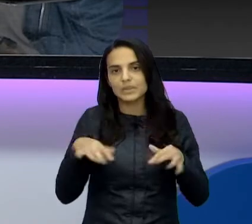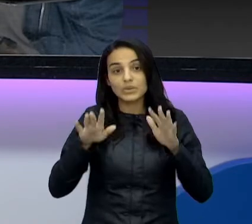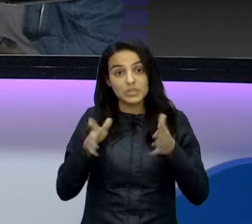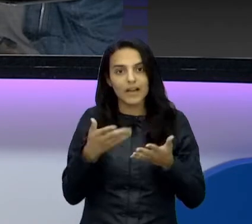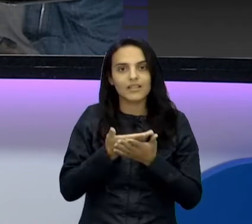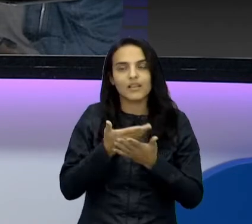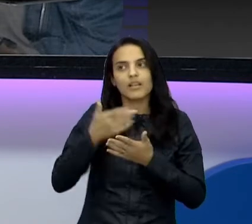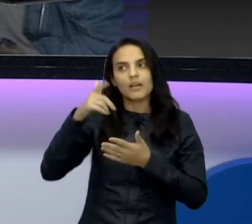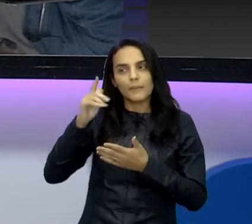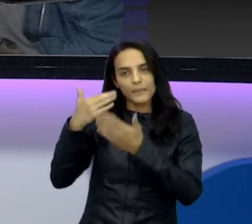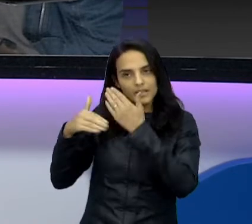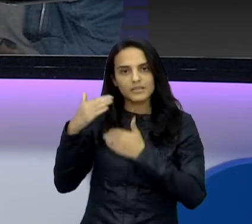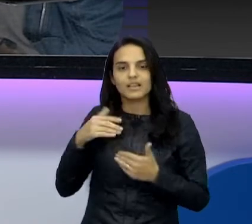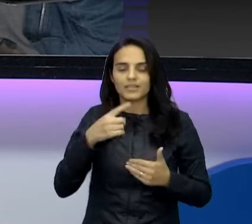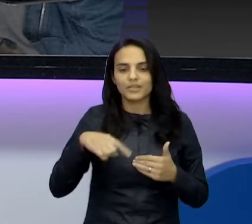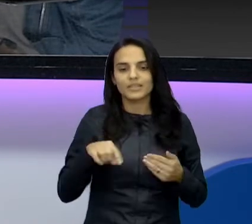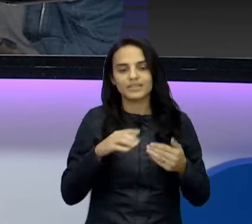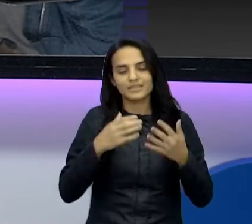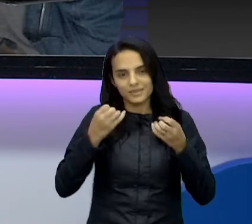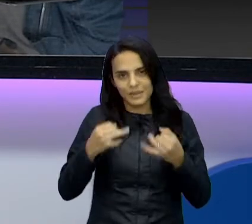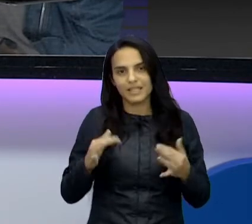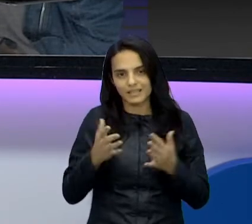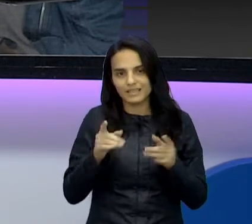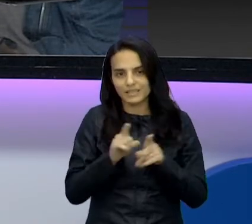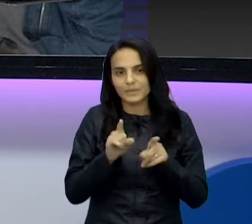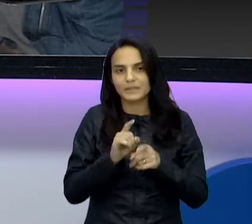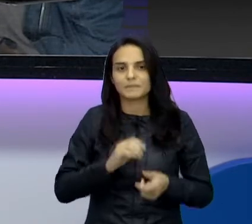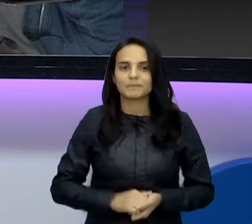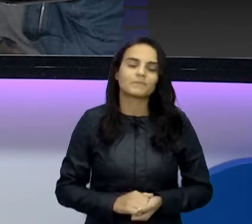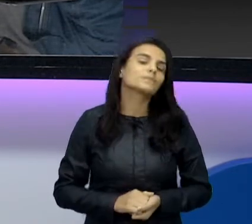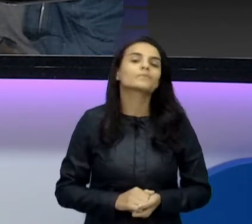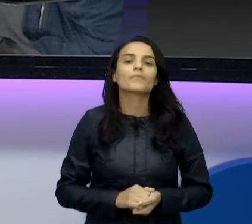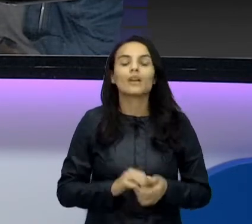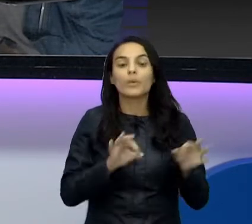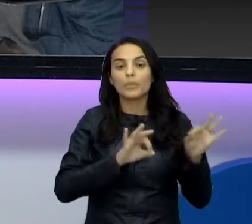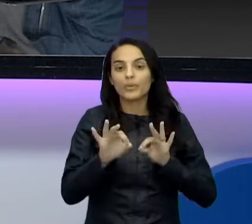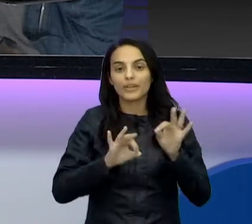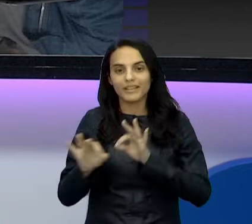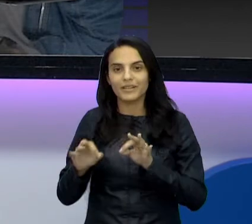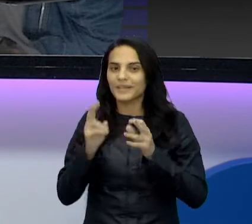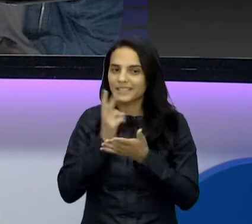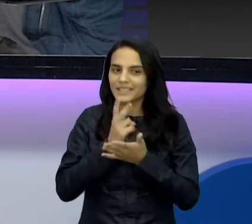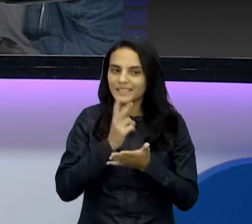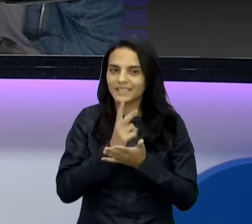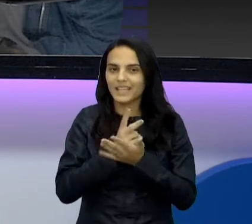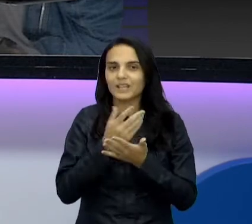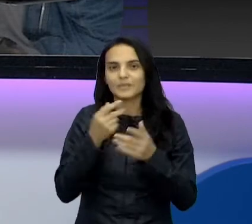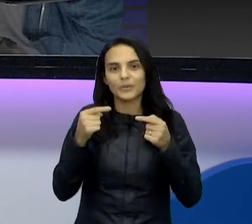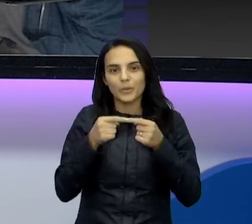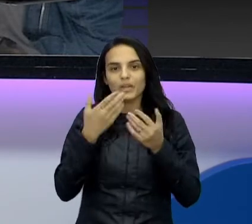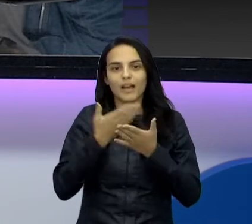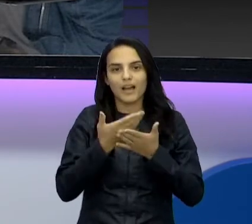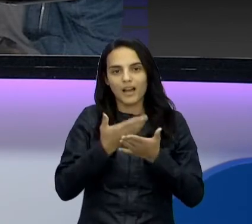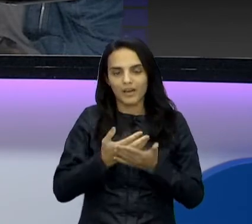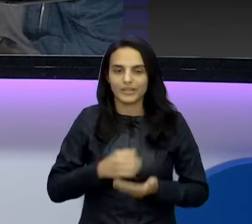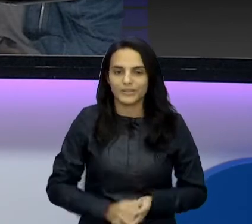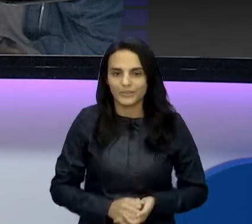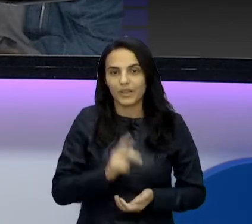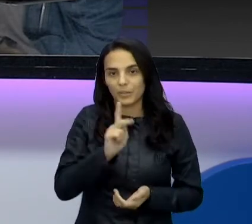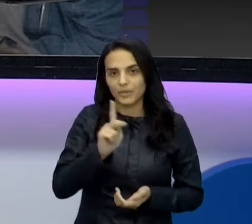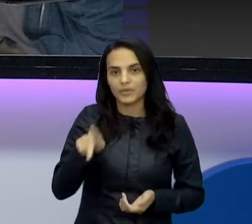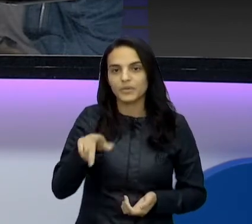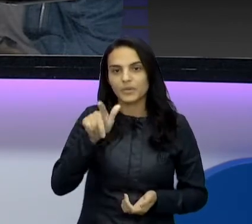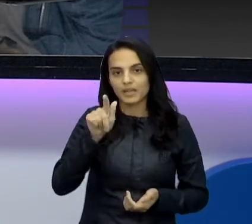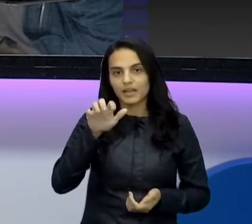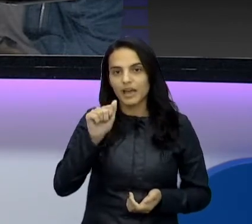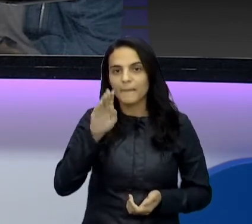e comentaremos nessa também, tá? Aula por quê? Porque o nosso programa é sempre uma aula, né? Exato. E aí, o professor Gabriel,